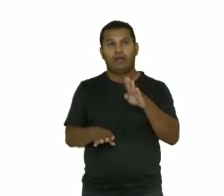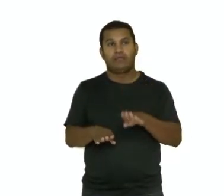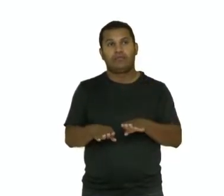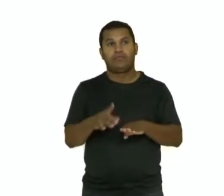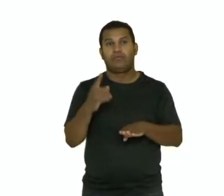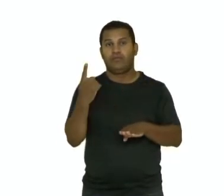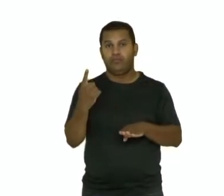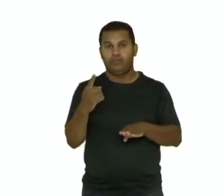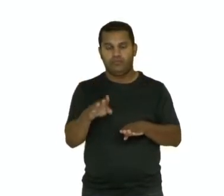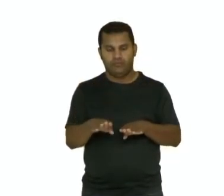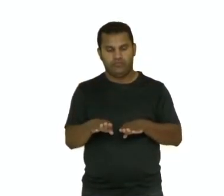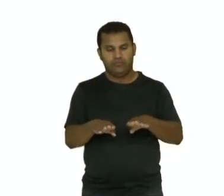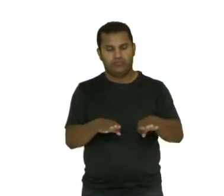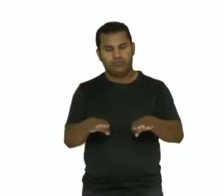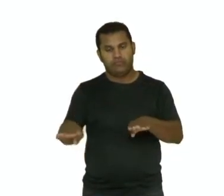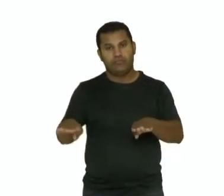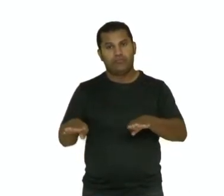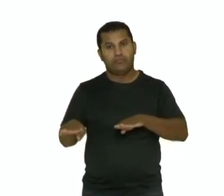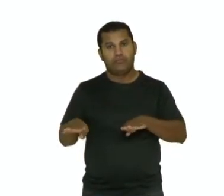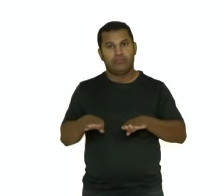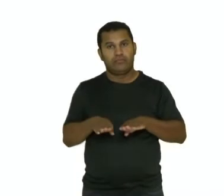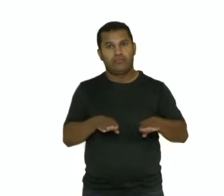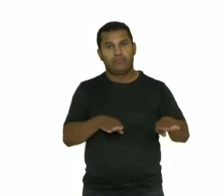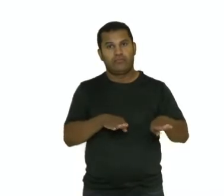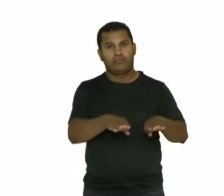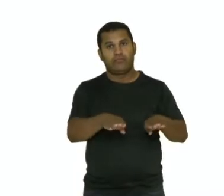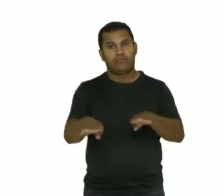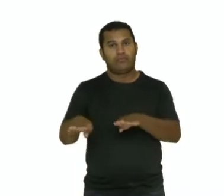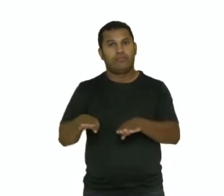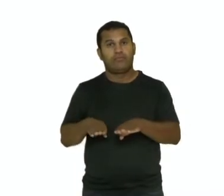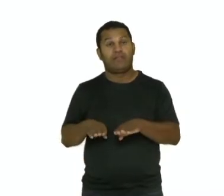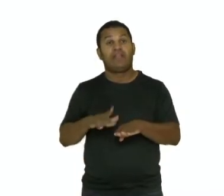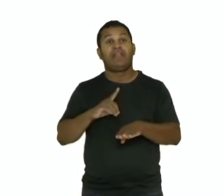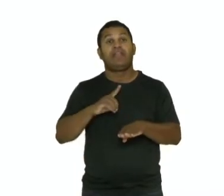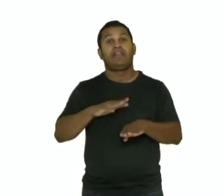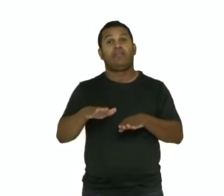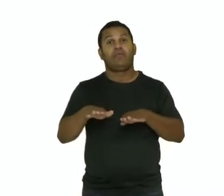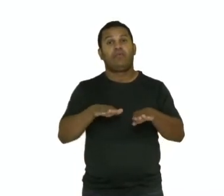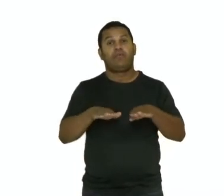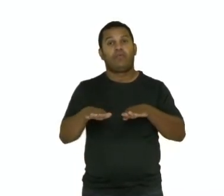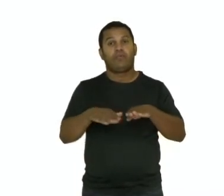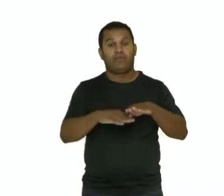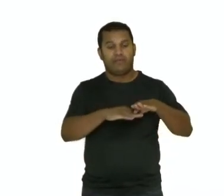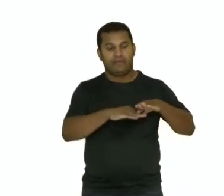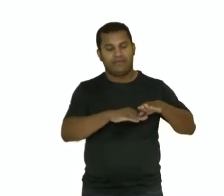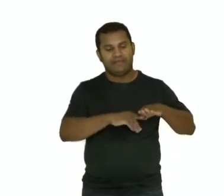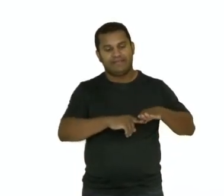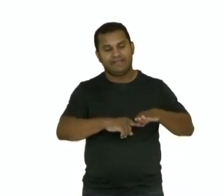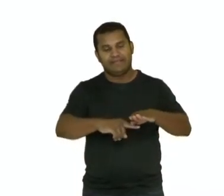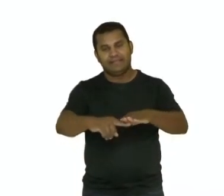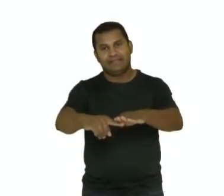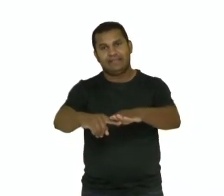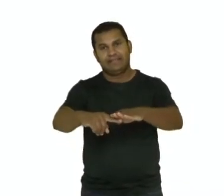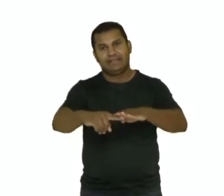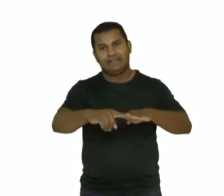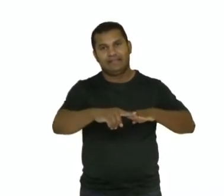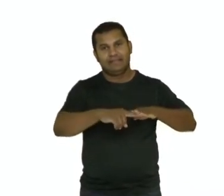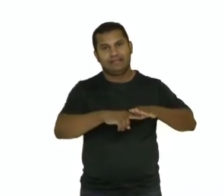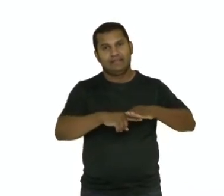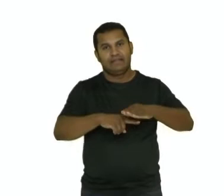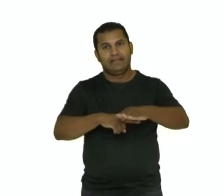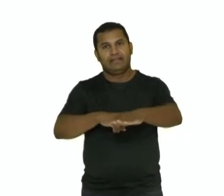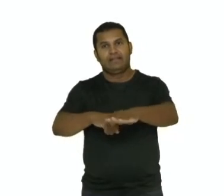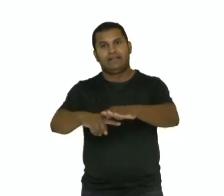reco-reco, nós temos o arrastar dos pés. E daí desse arrastar dos pés do cha-cha-cha que veio o nome da